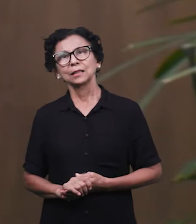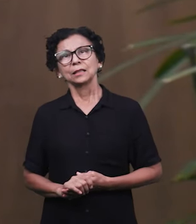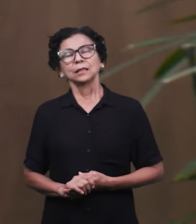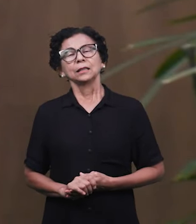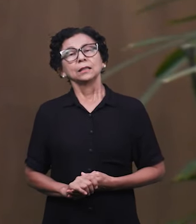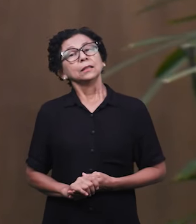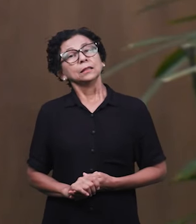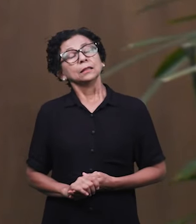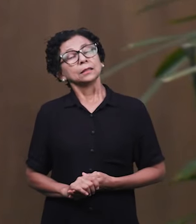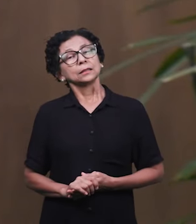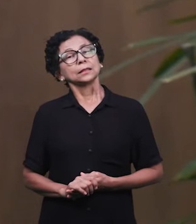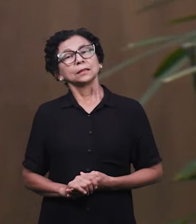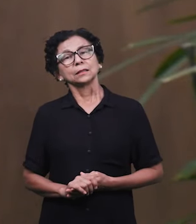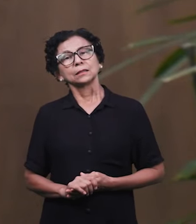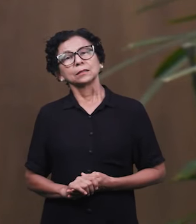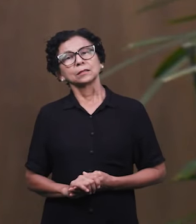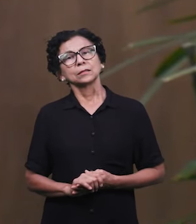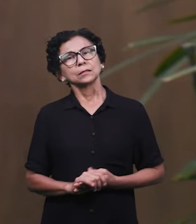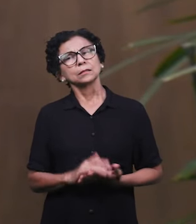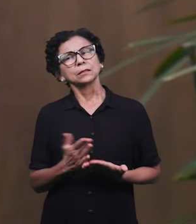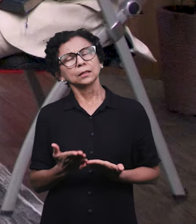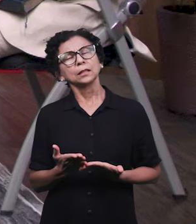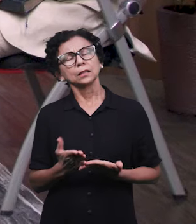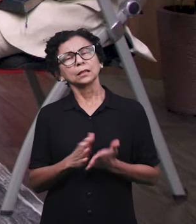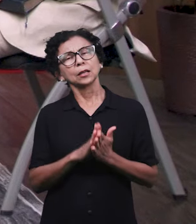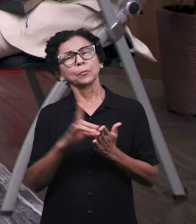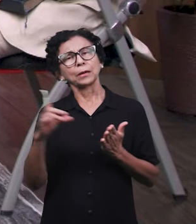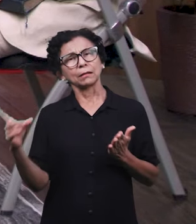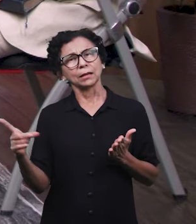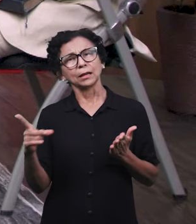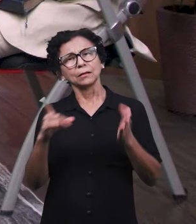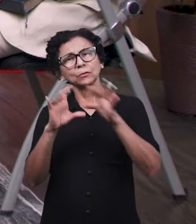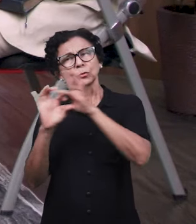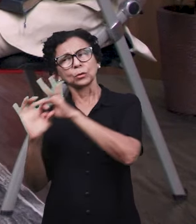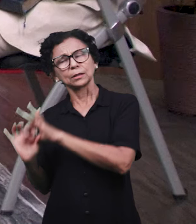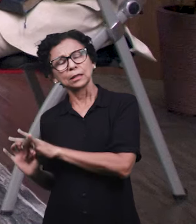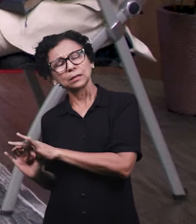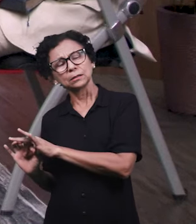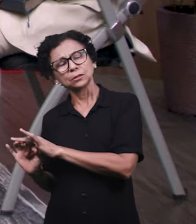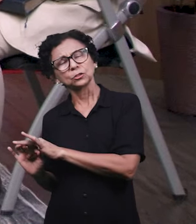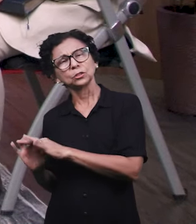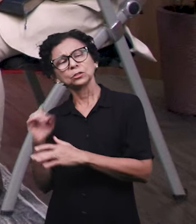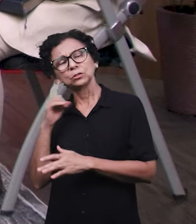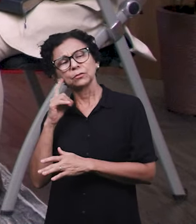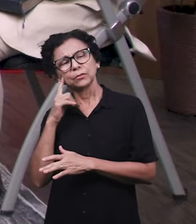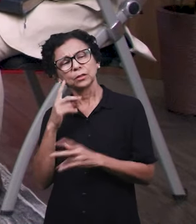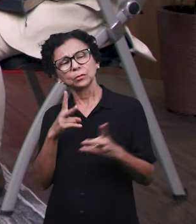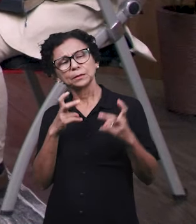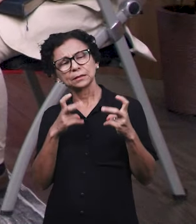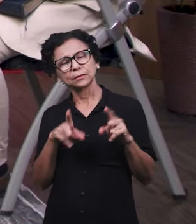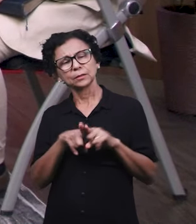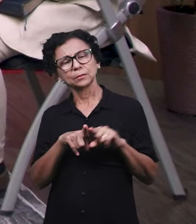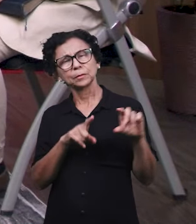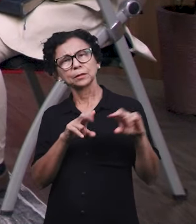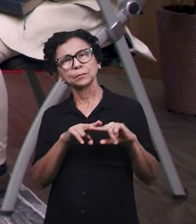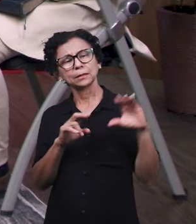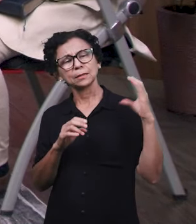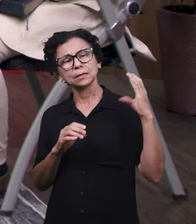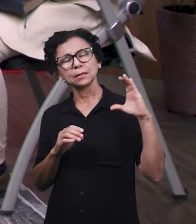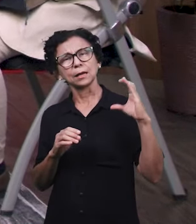observar também pela ciência. Né? Eu acho que é importante dar destaque a isso, né, pastor? Não, com certeza. A gente nunca vai conseguir